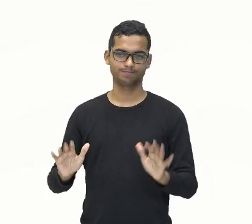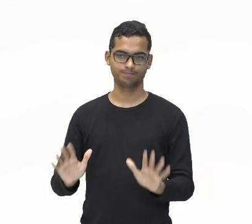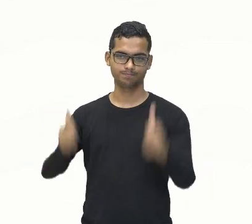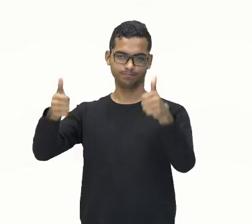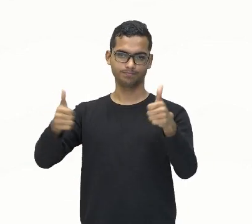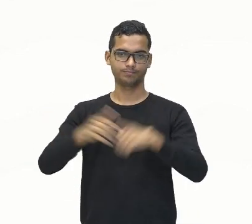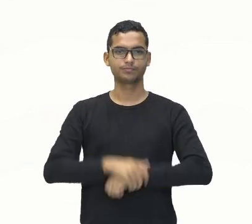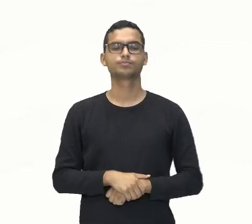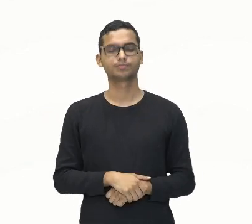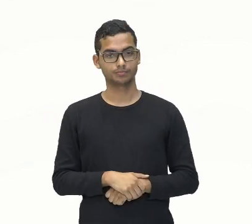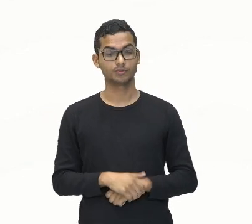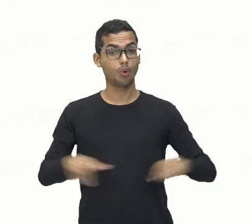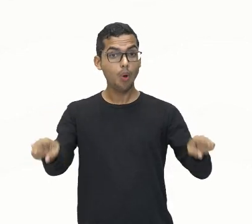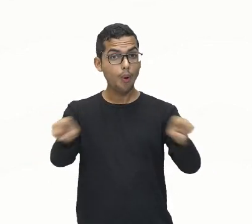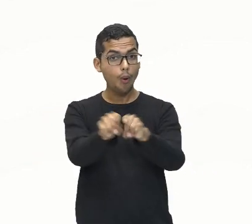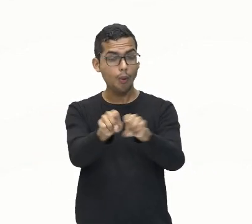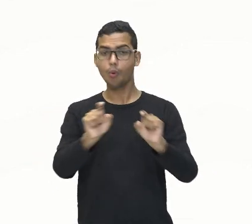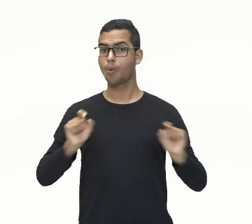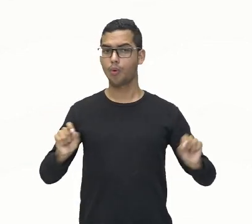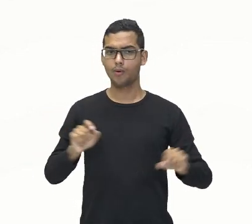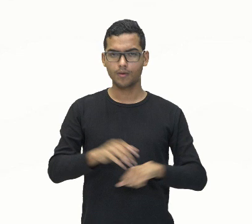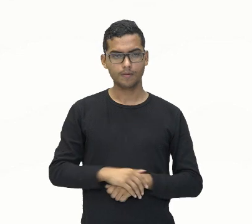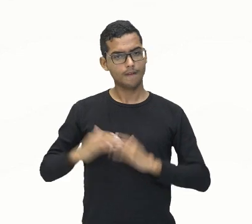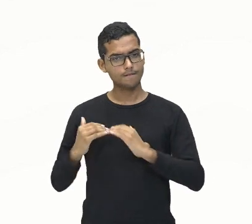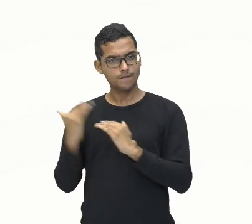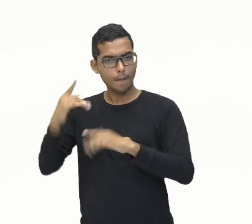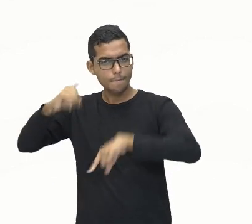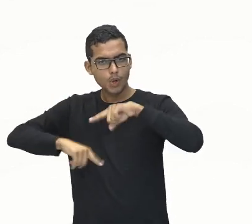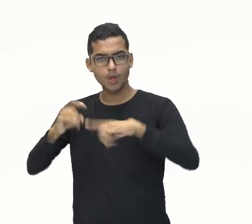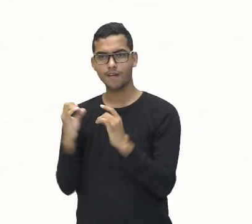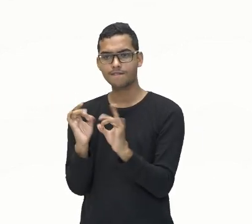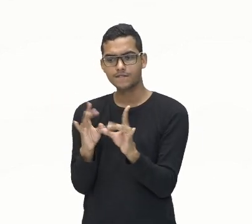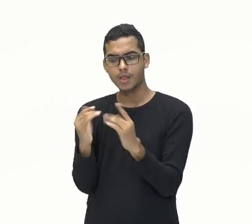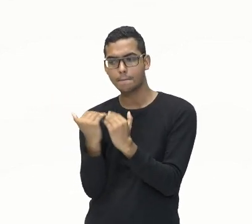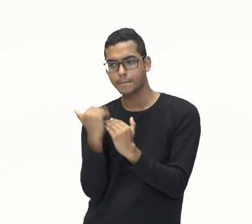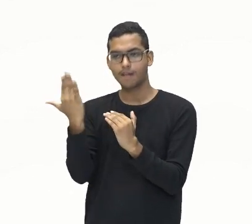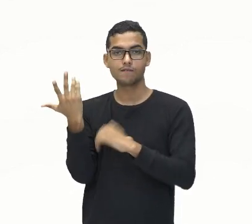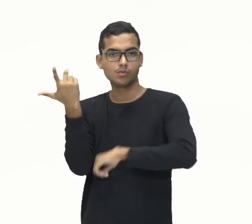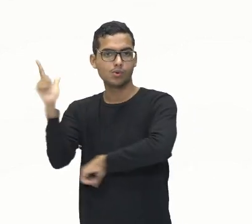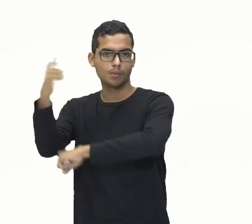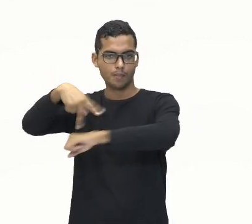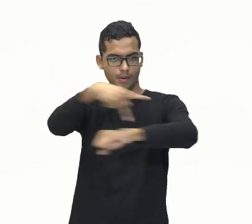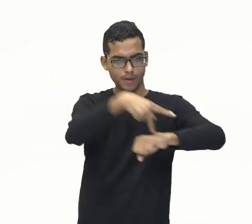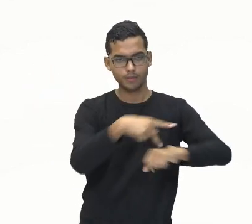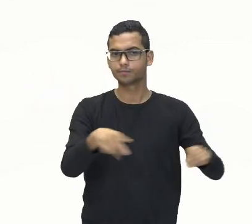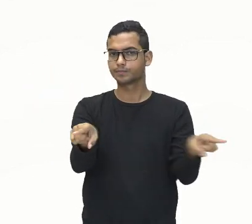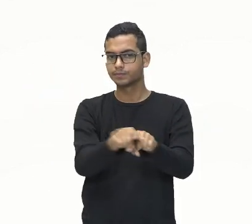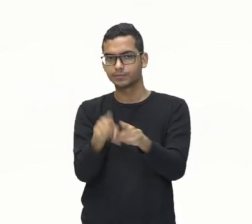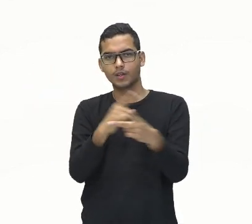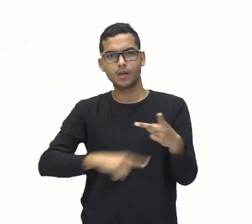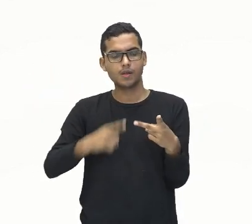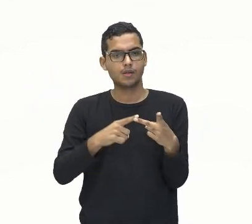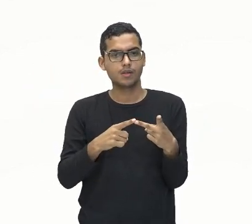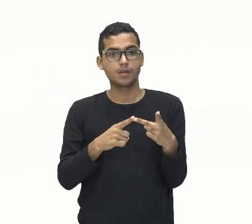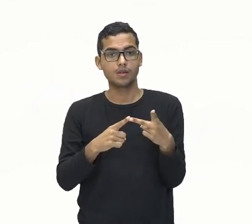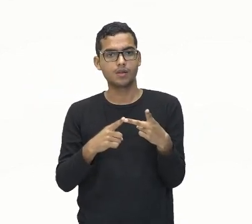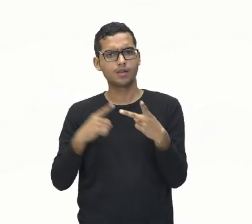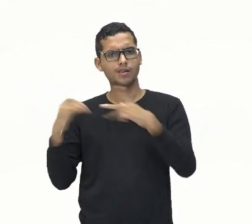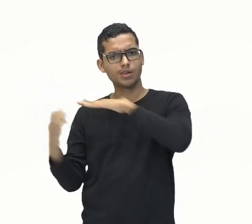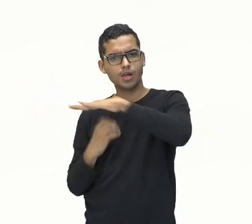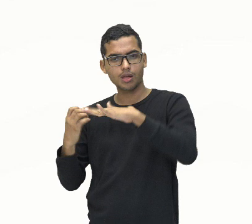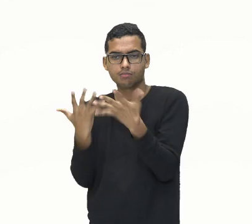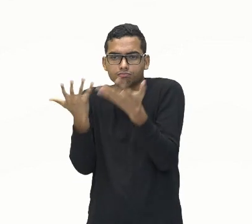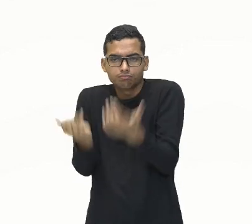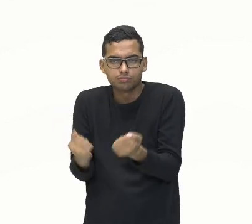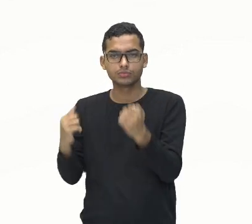qualidade. Além disso, exportar produtos, né, em sobra para outros países e também ter a permissão aí